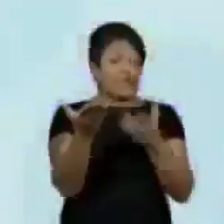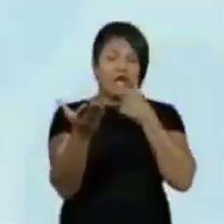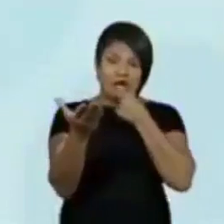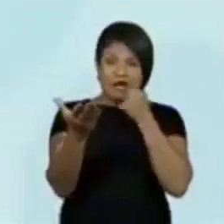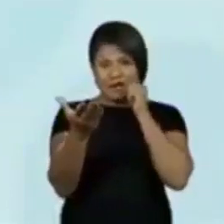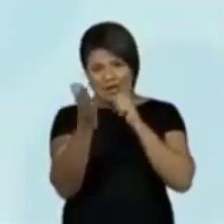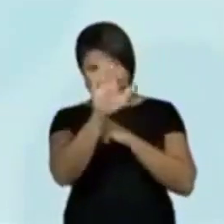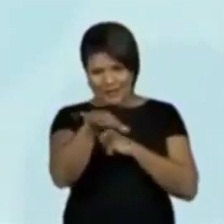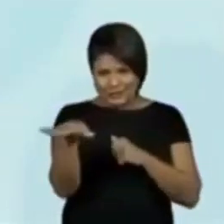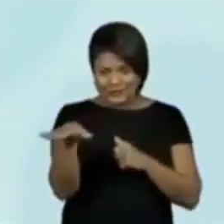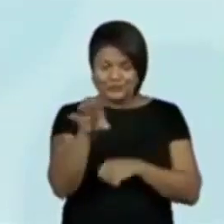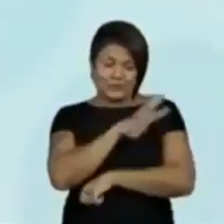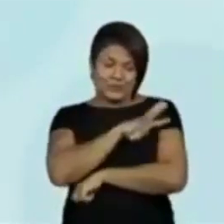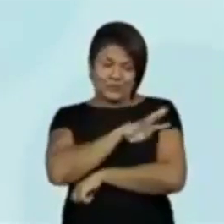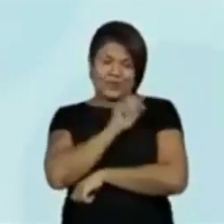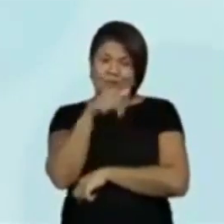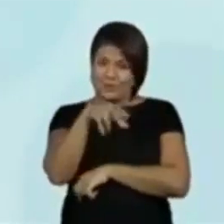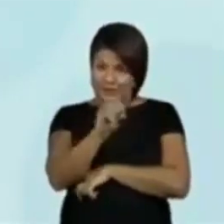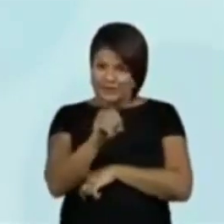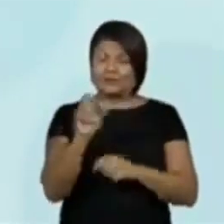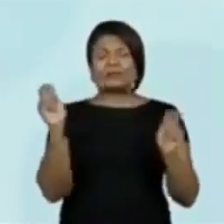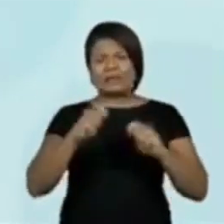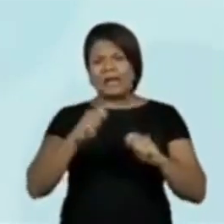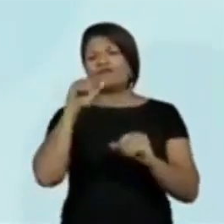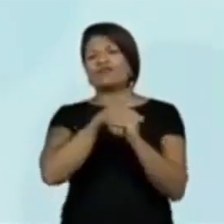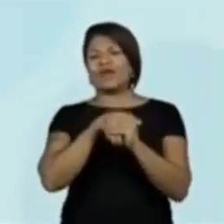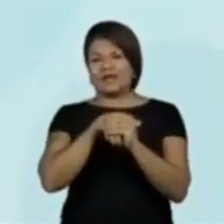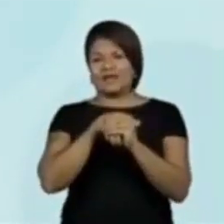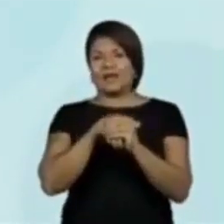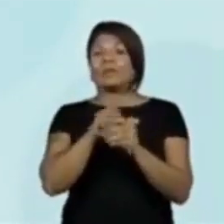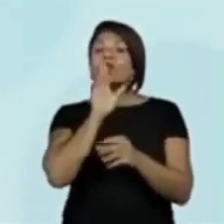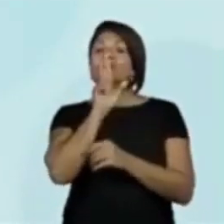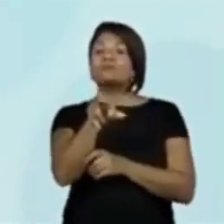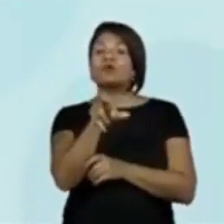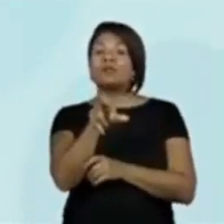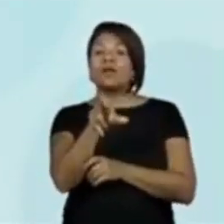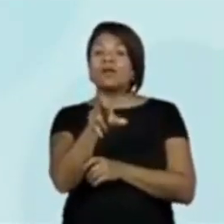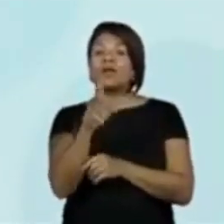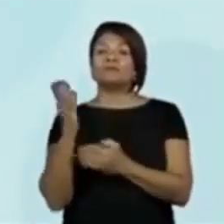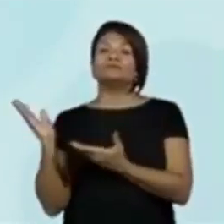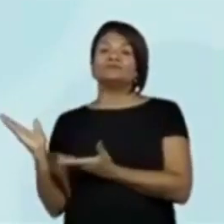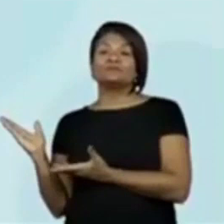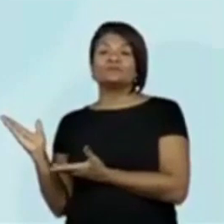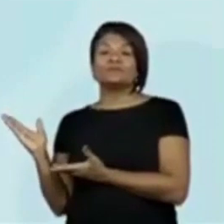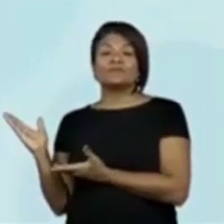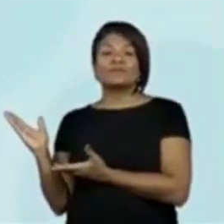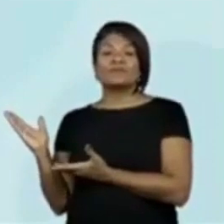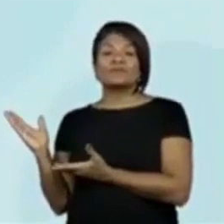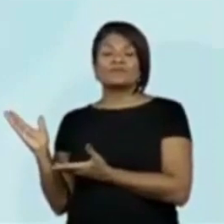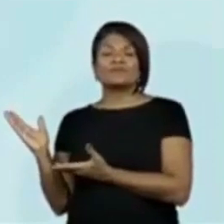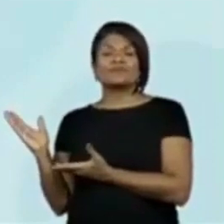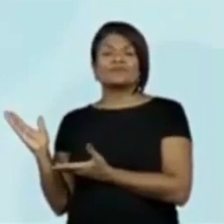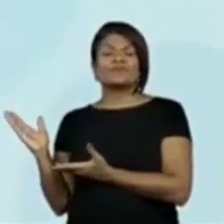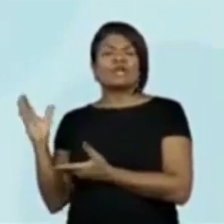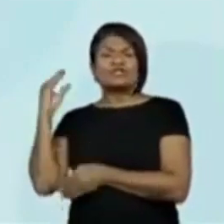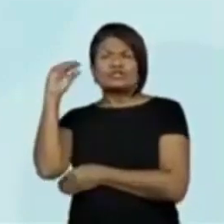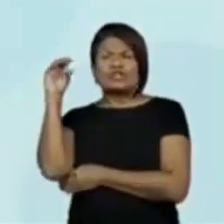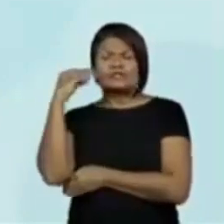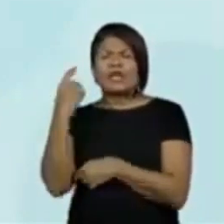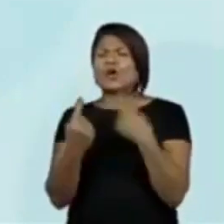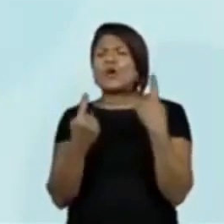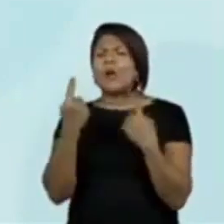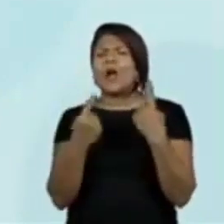do 4º ano, pudesse votar para responder a esta pergunta. Qual é o seu